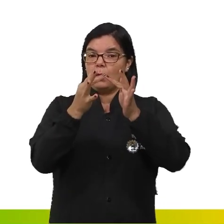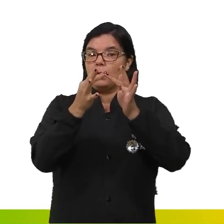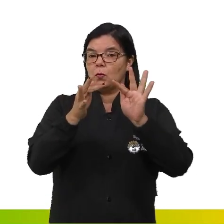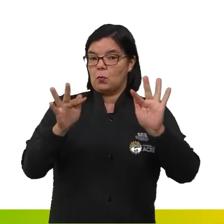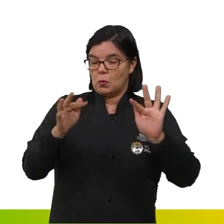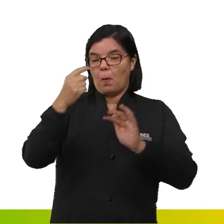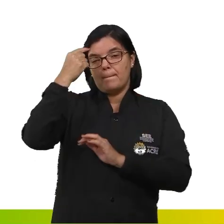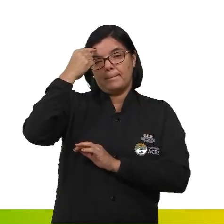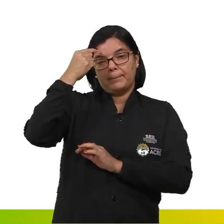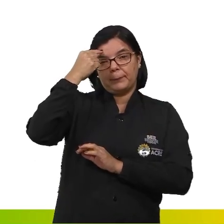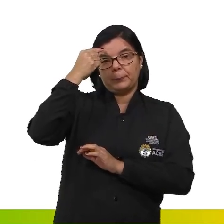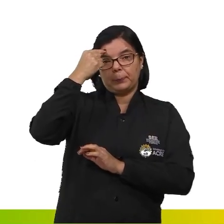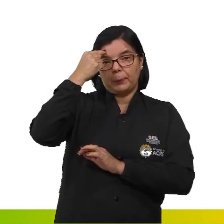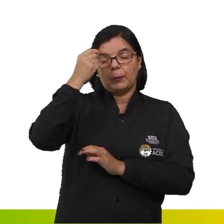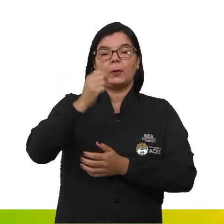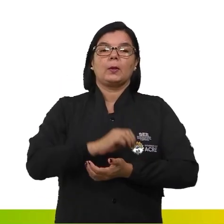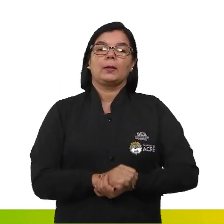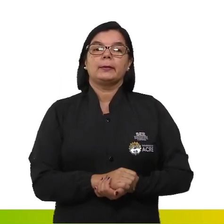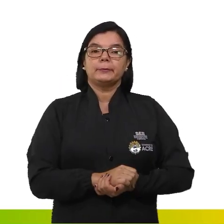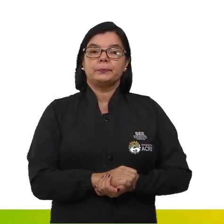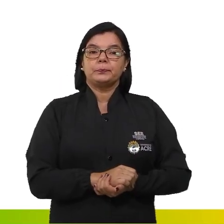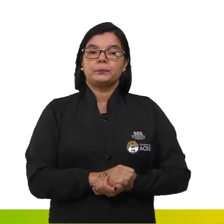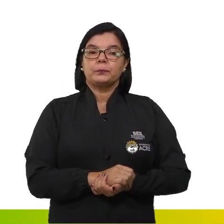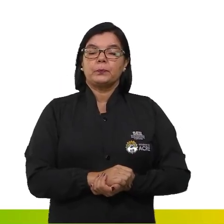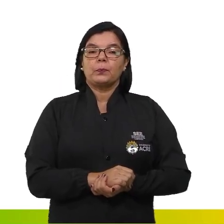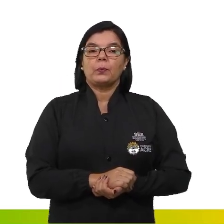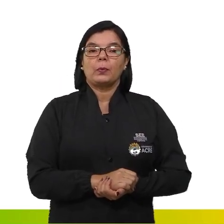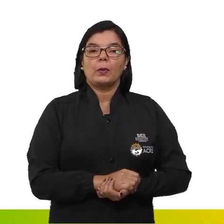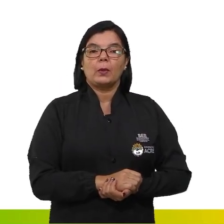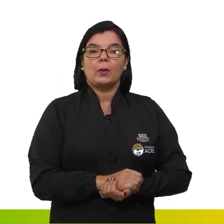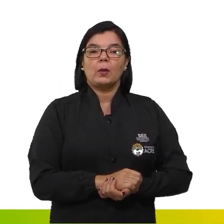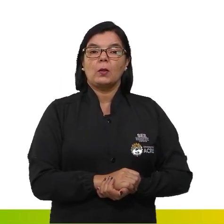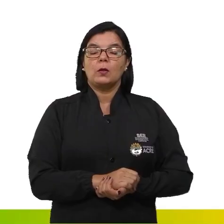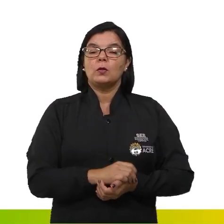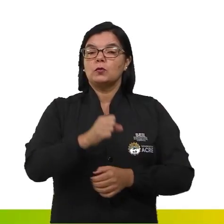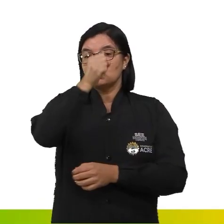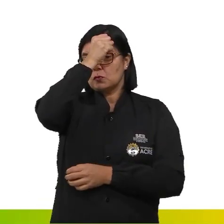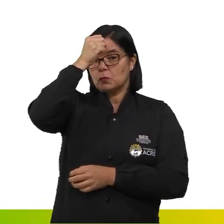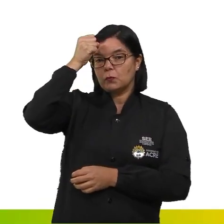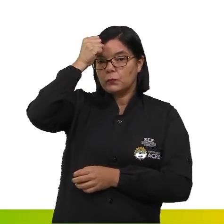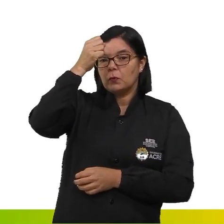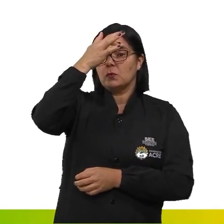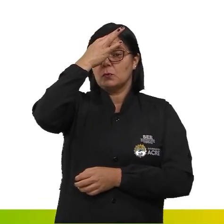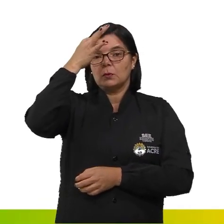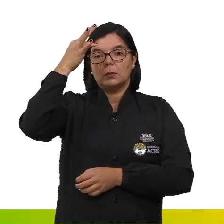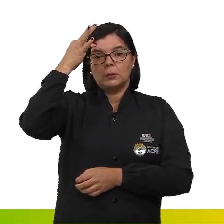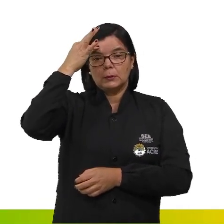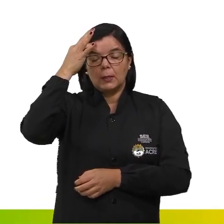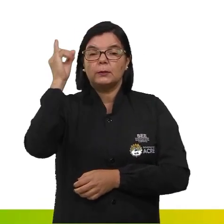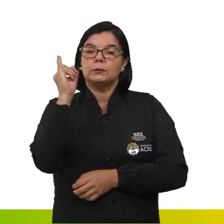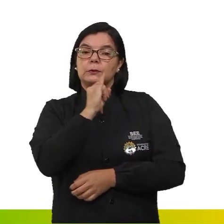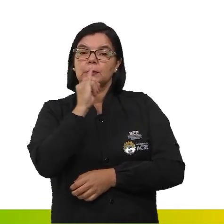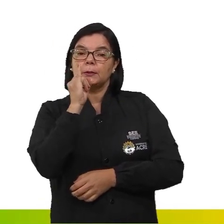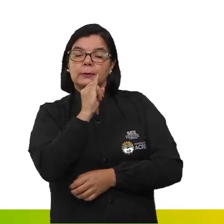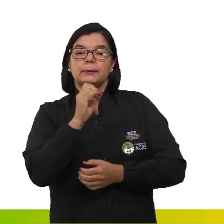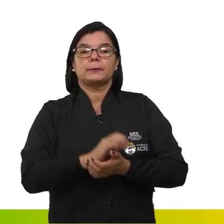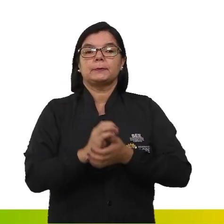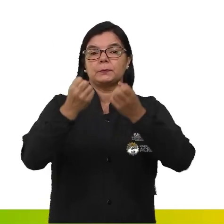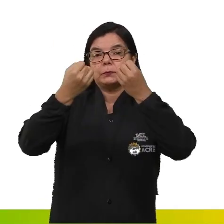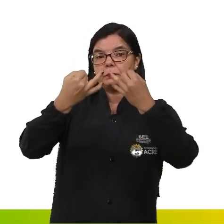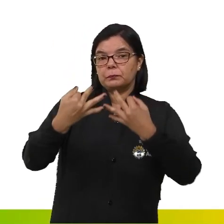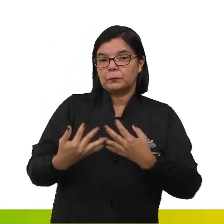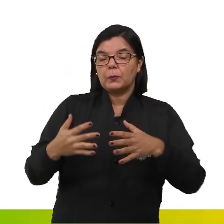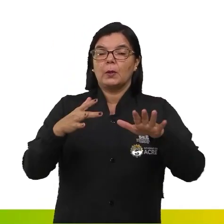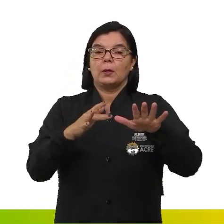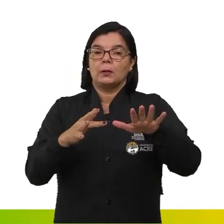um pensamento que é emblemático de Umberto Eco, esse sociólogo e filósofo italiano. Então ele diz o